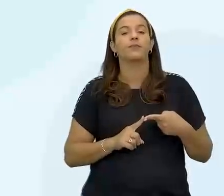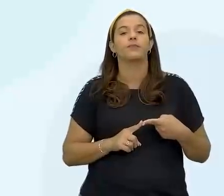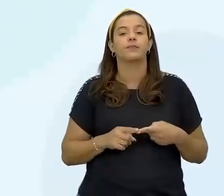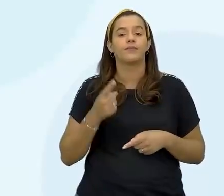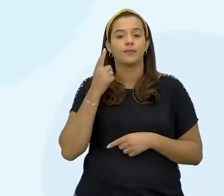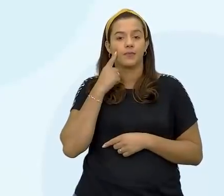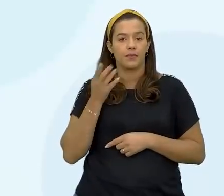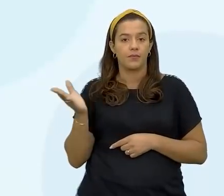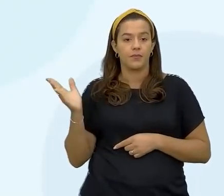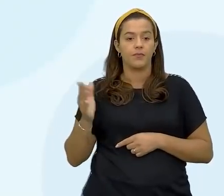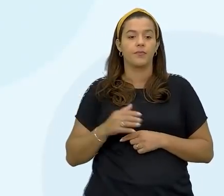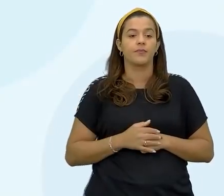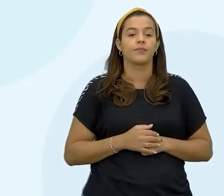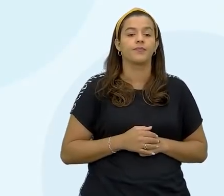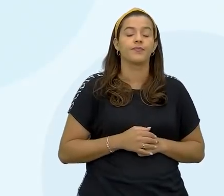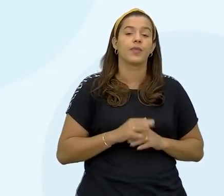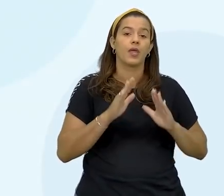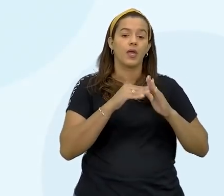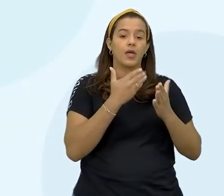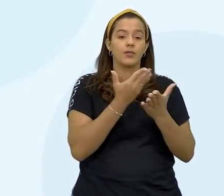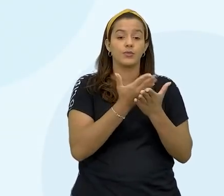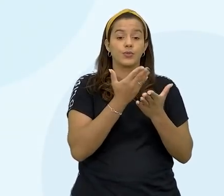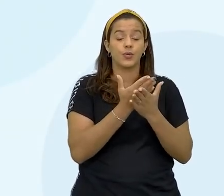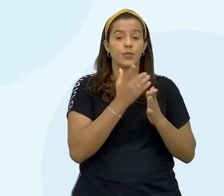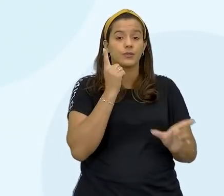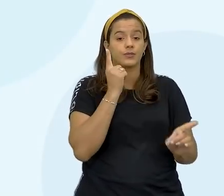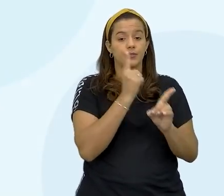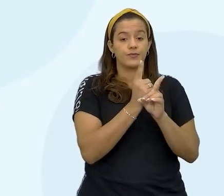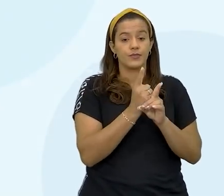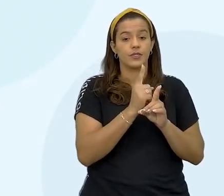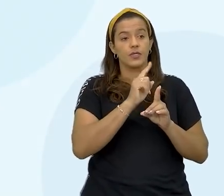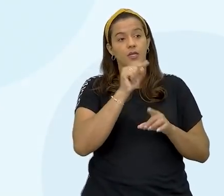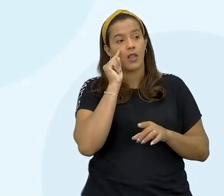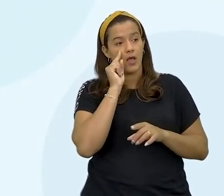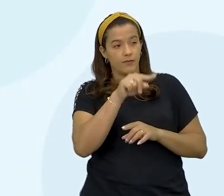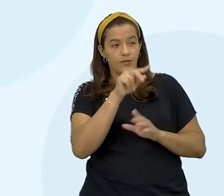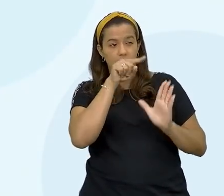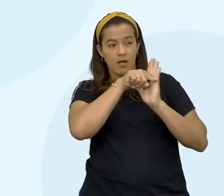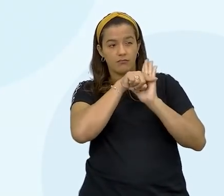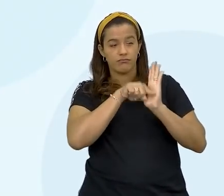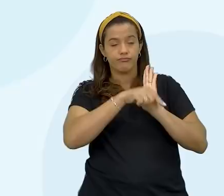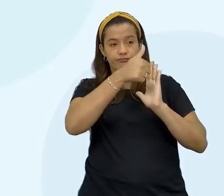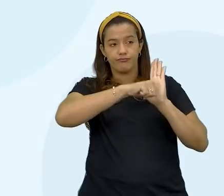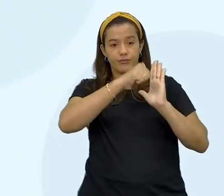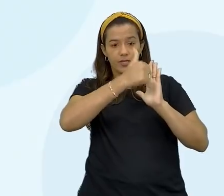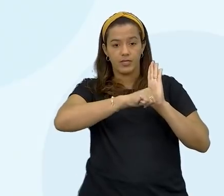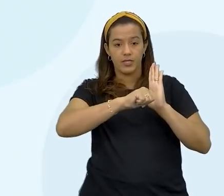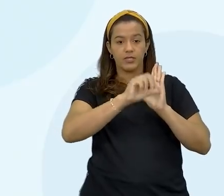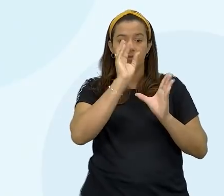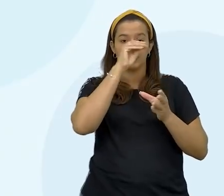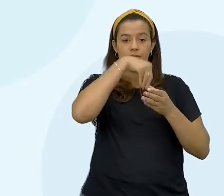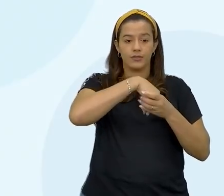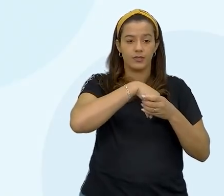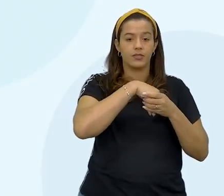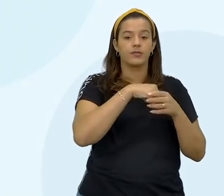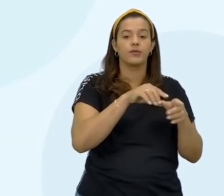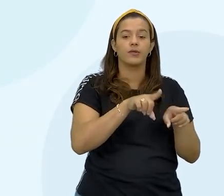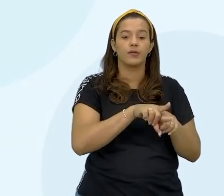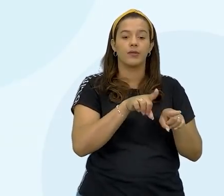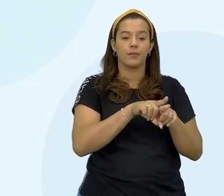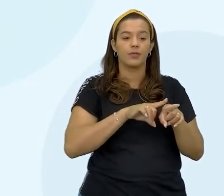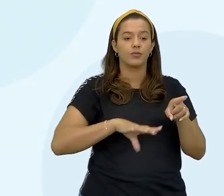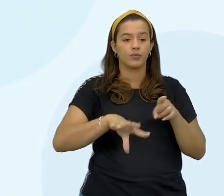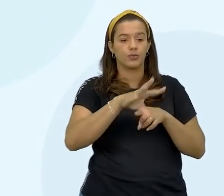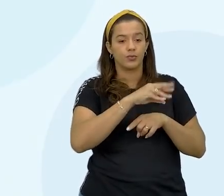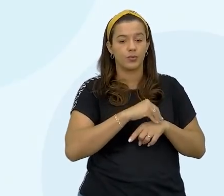Isis. A escola ela identifica, a partir dos resultados das avaliações, isso tanto externa quanto,